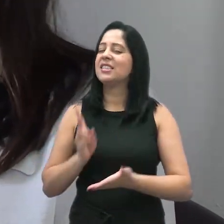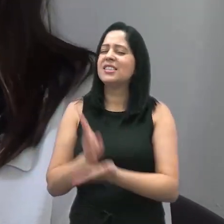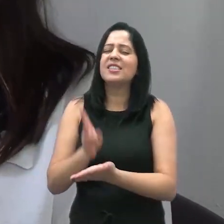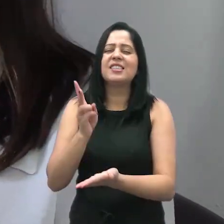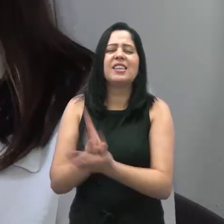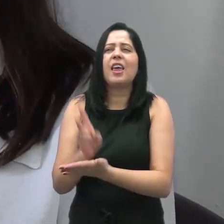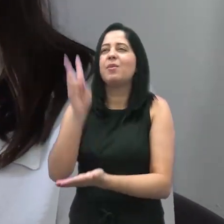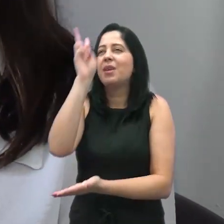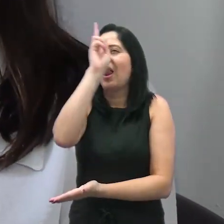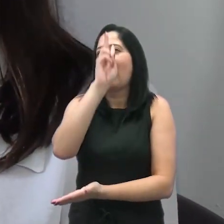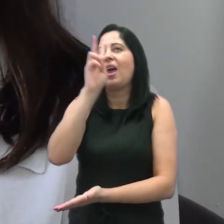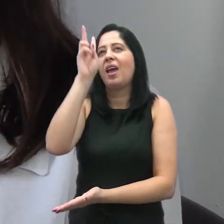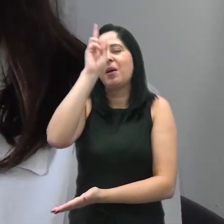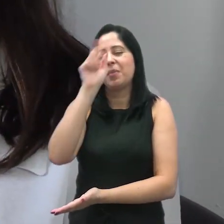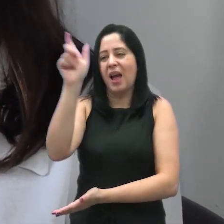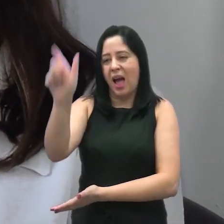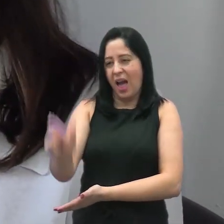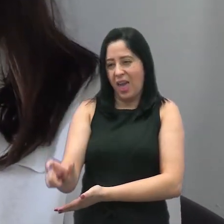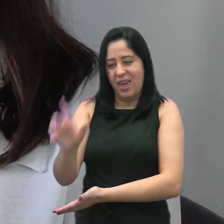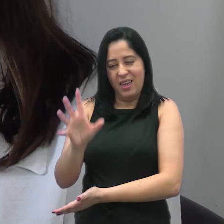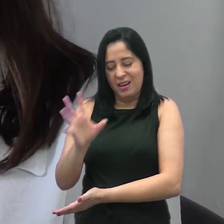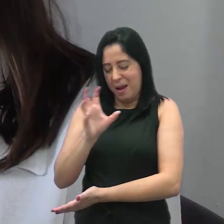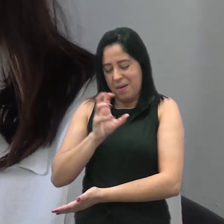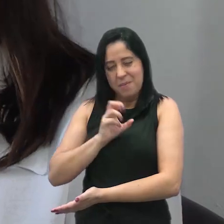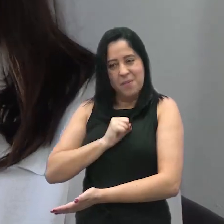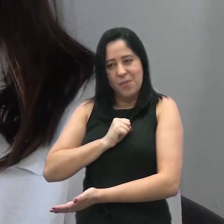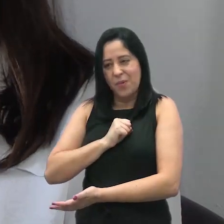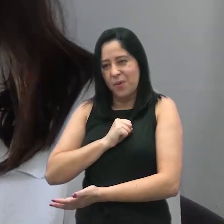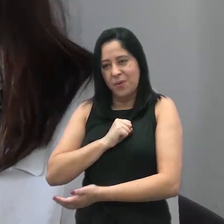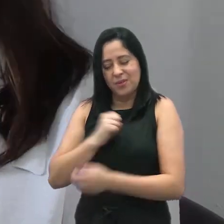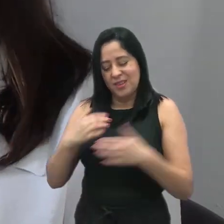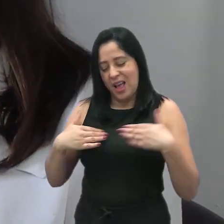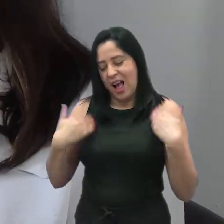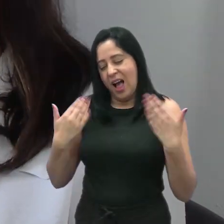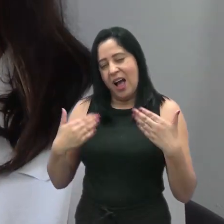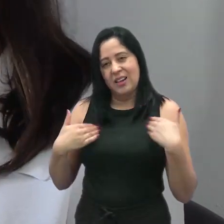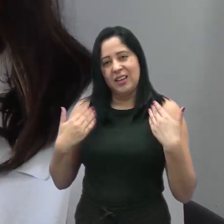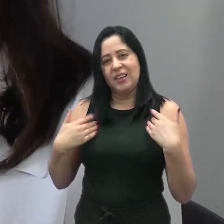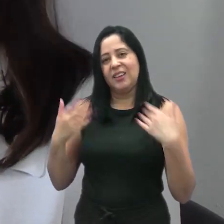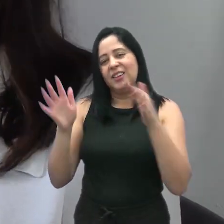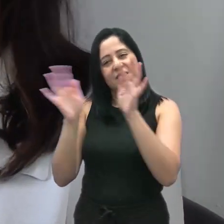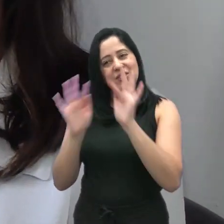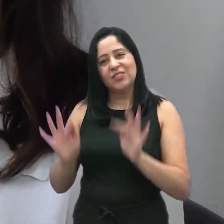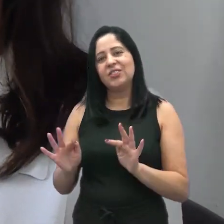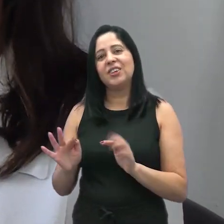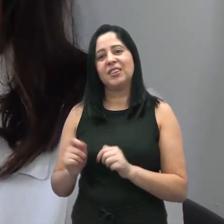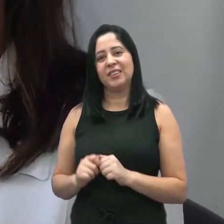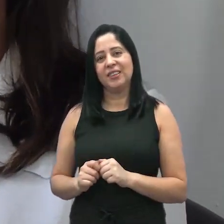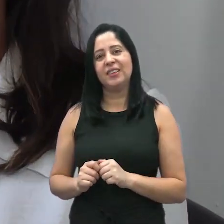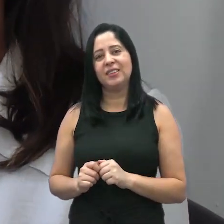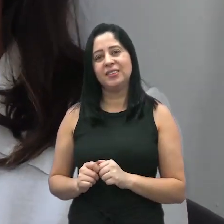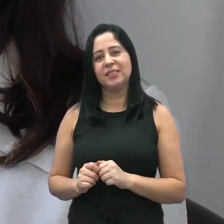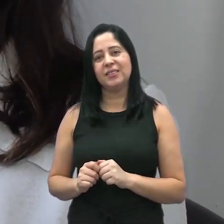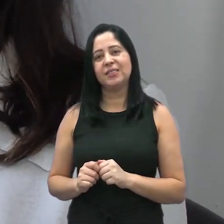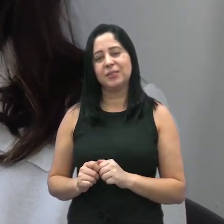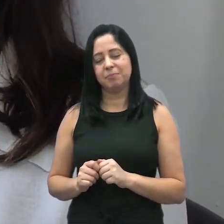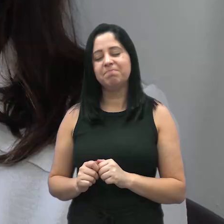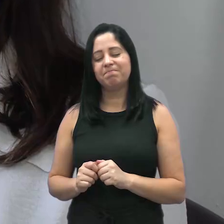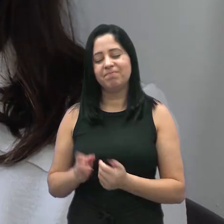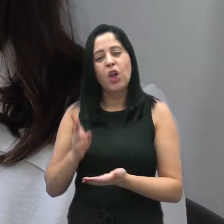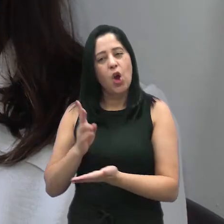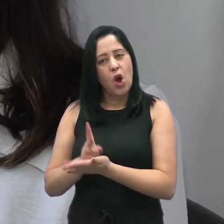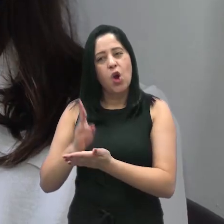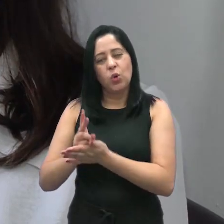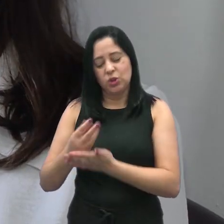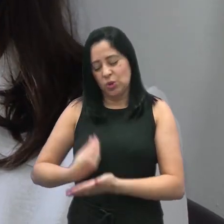sempre lembrar dele com esse amor, com essa alegria que ele gostava de viver. Então é